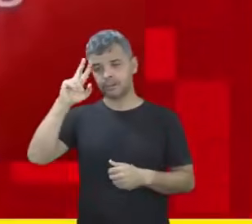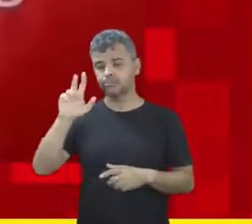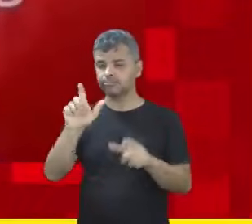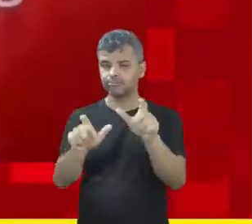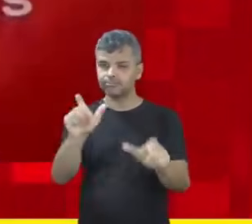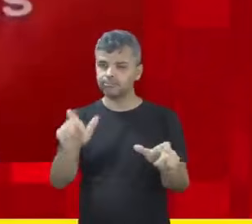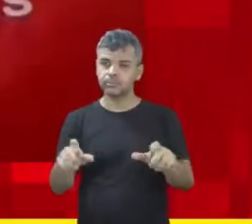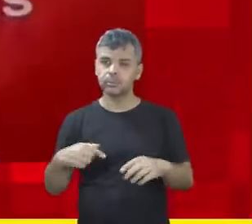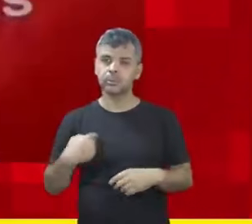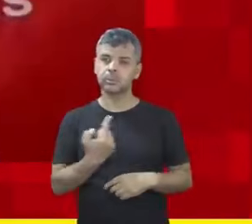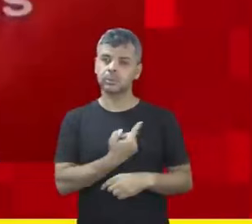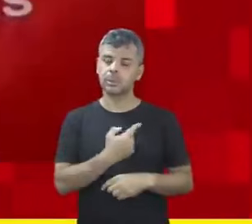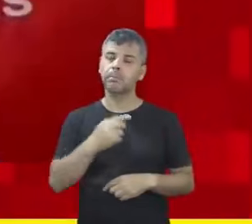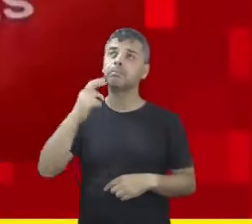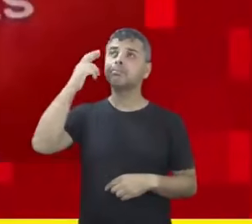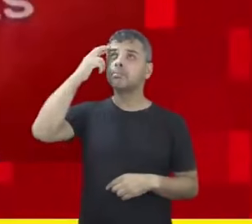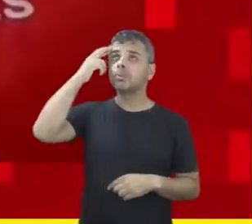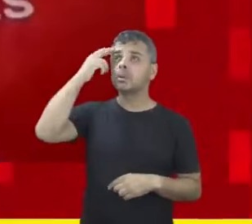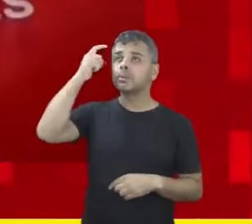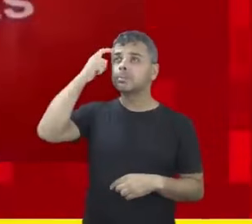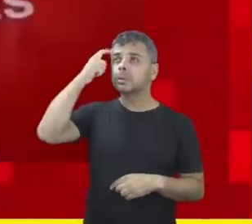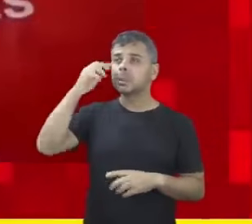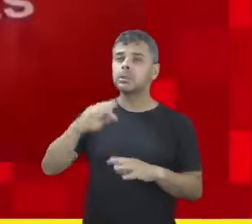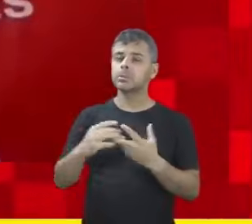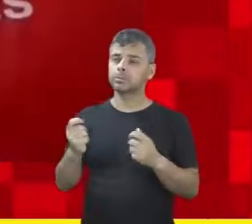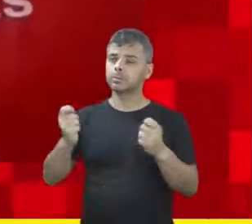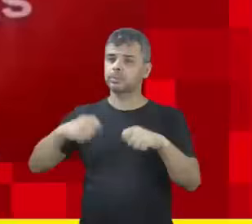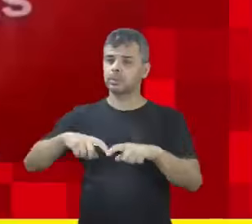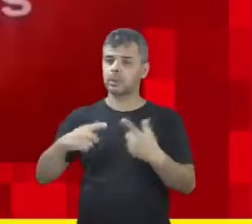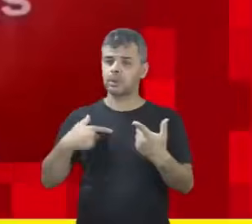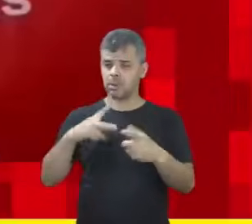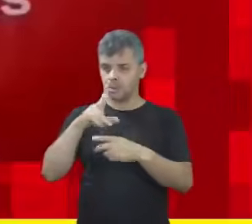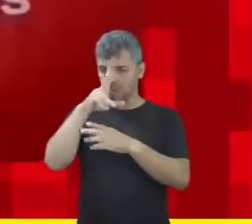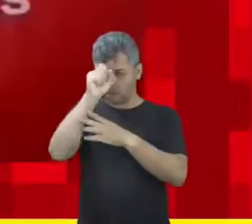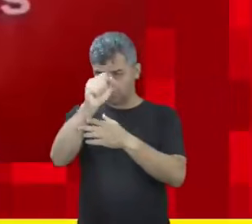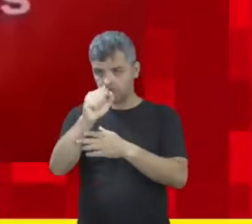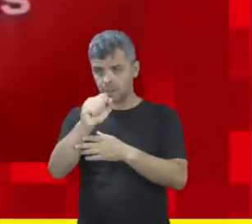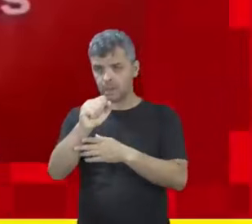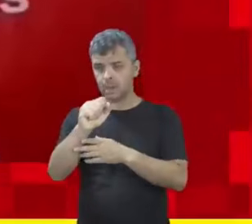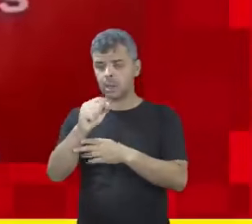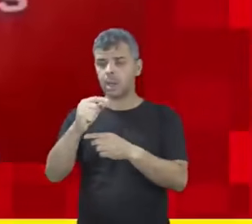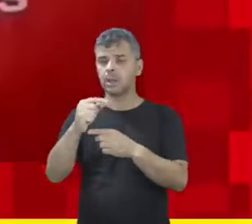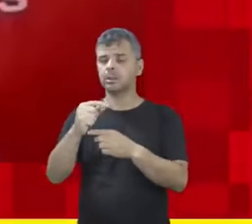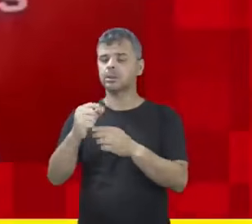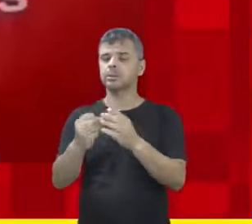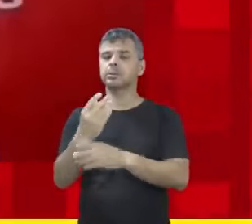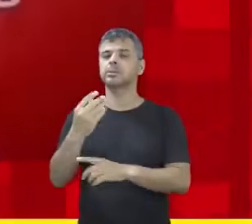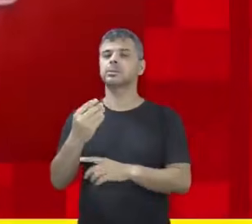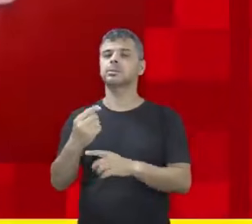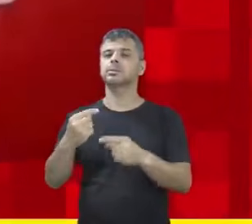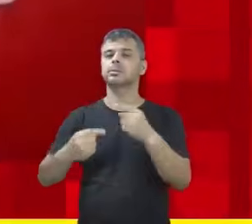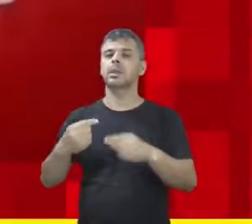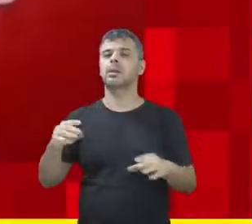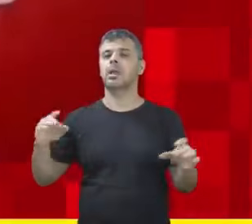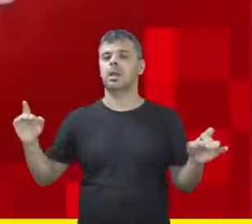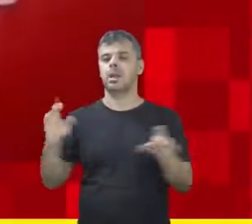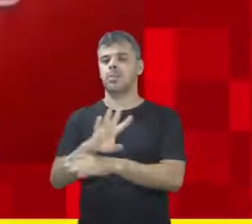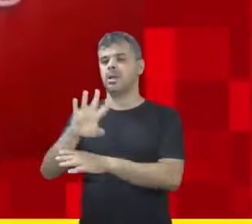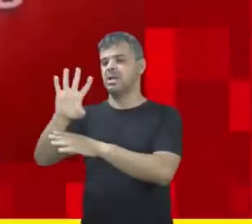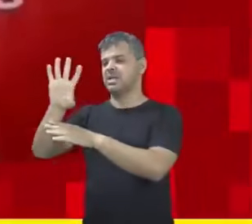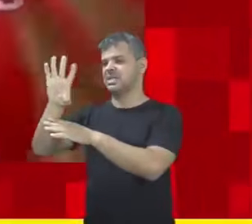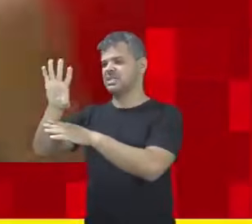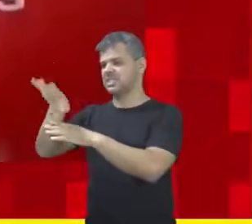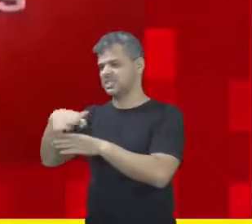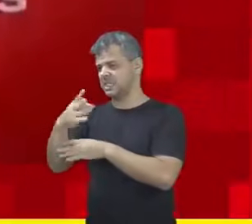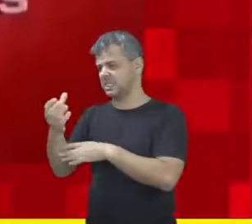vocês, para a gente aí pensar muitas possibilidades de fortalecer e avançar em políticas públicas pelo fim da escala 6x1,